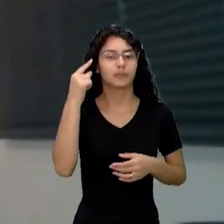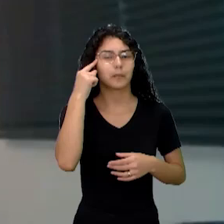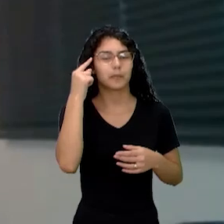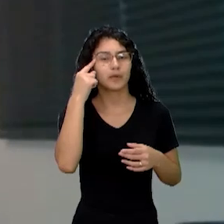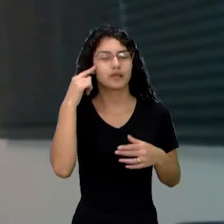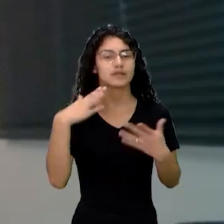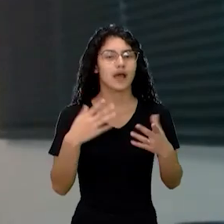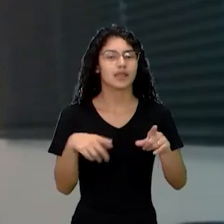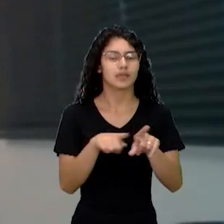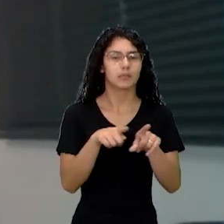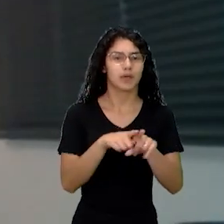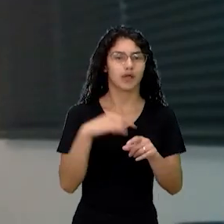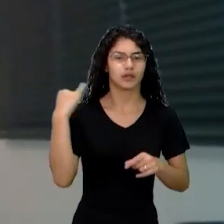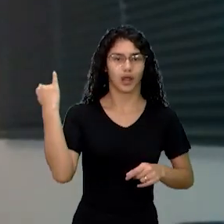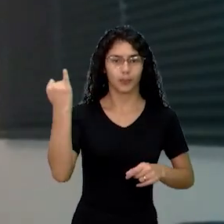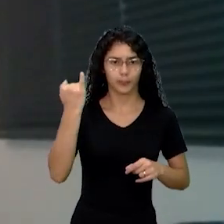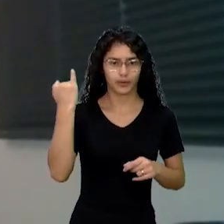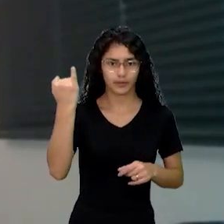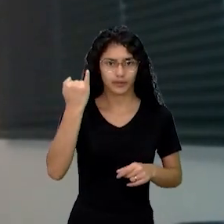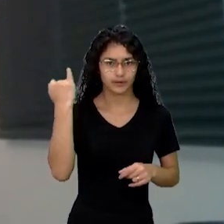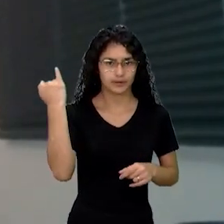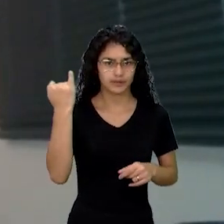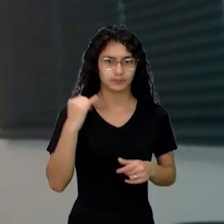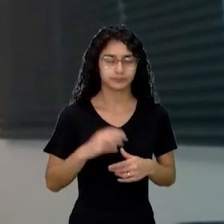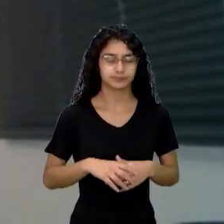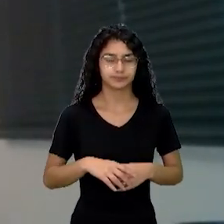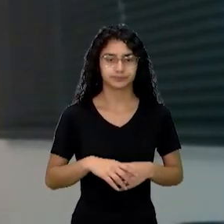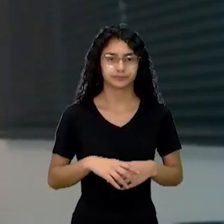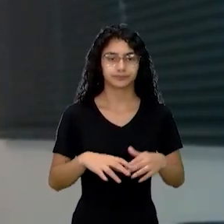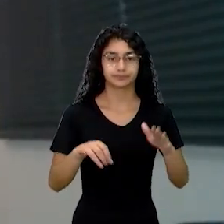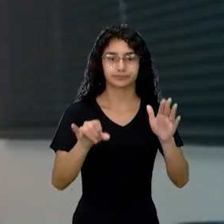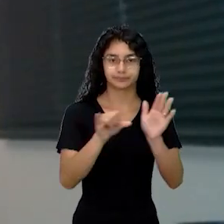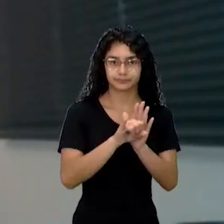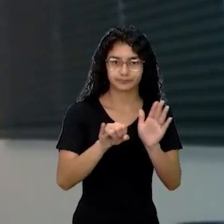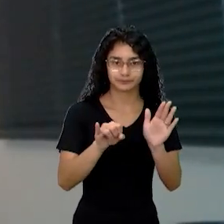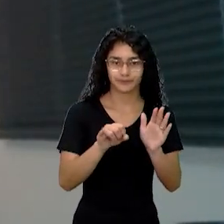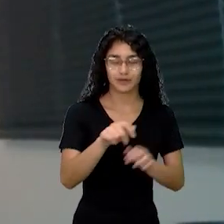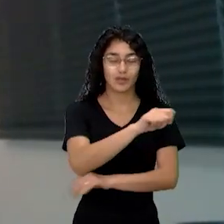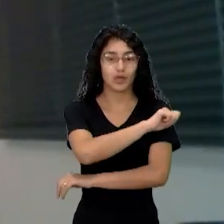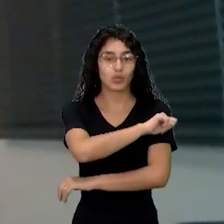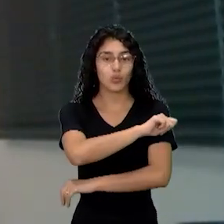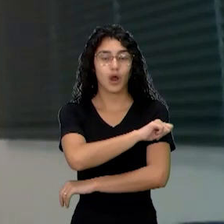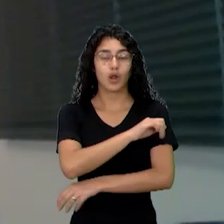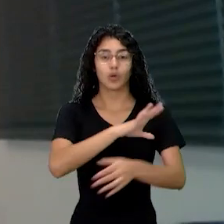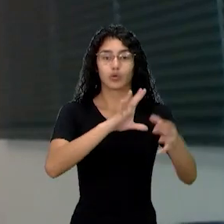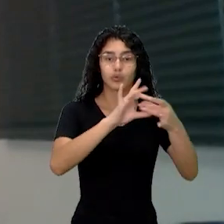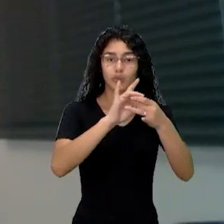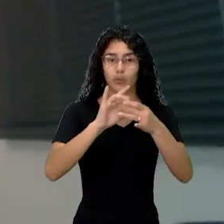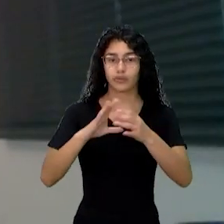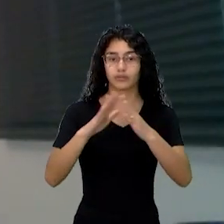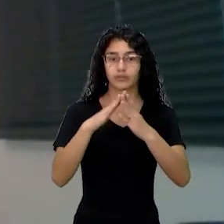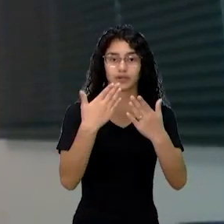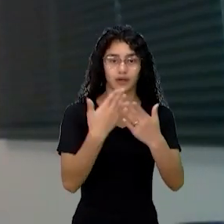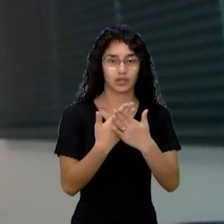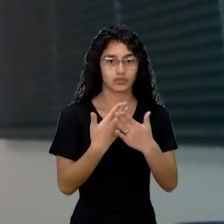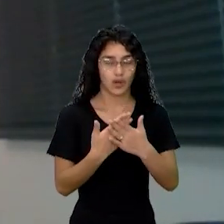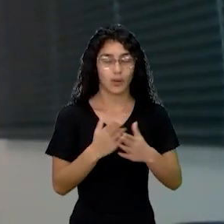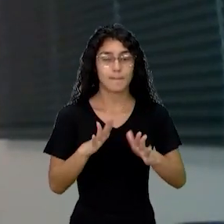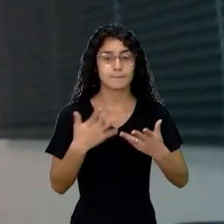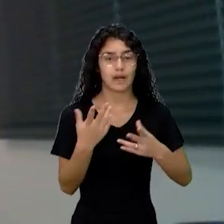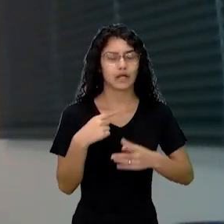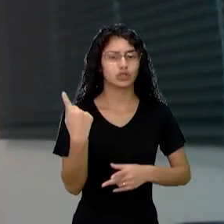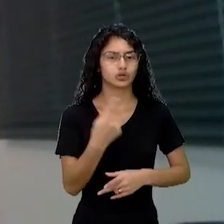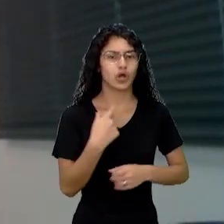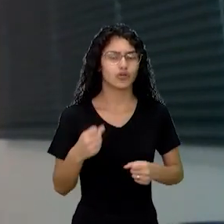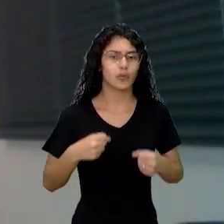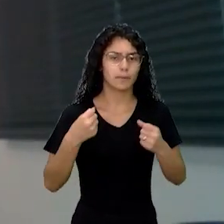na importância da identificação desses estudantes no contexto da sala de aula, para que a gente possa